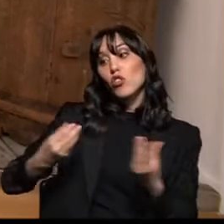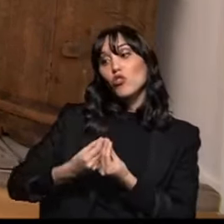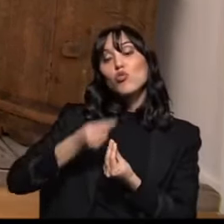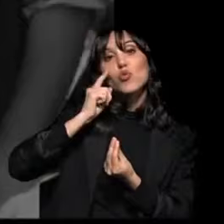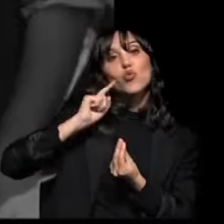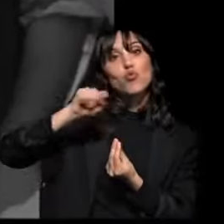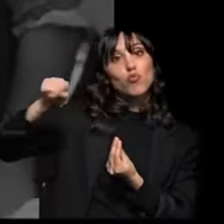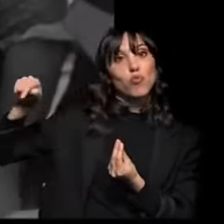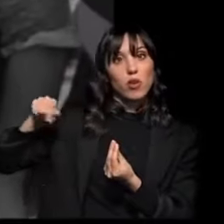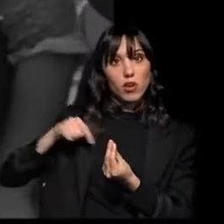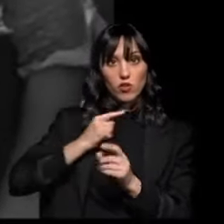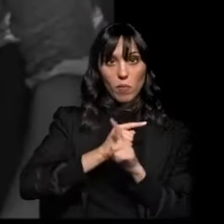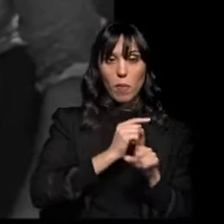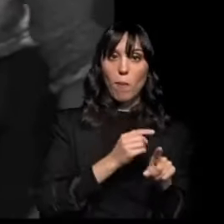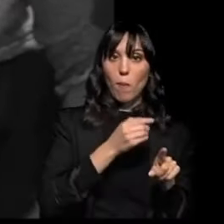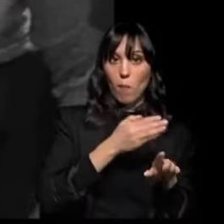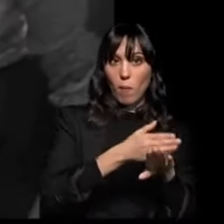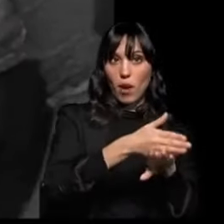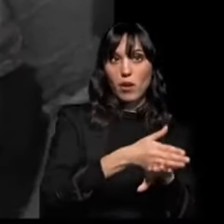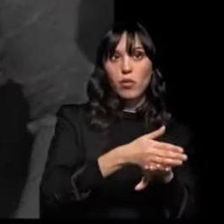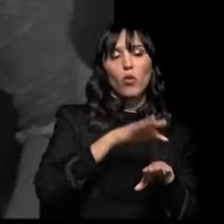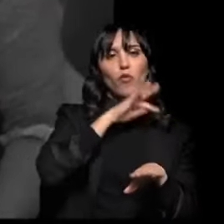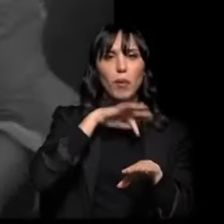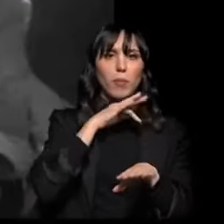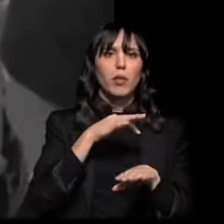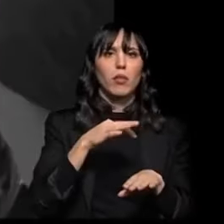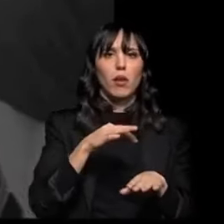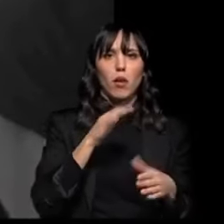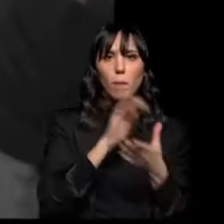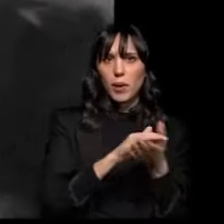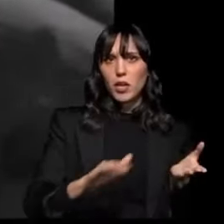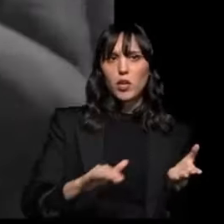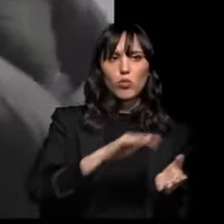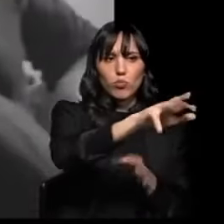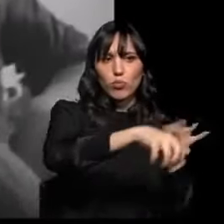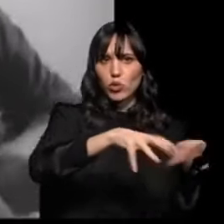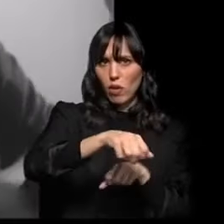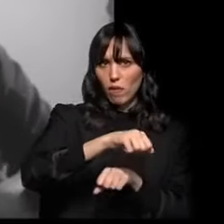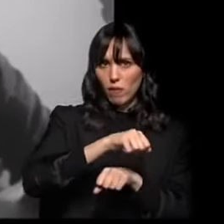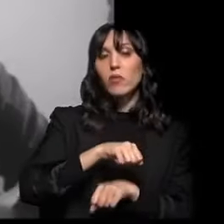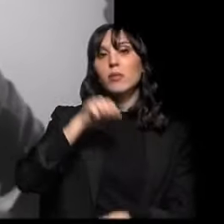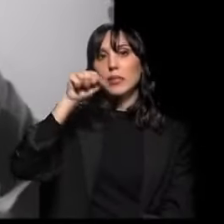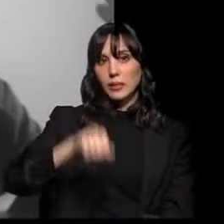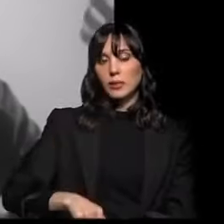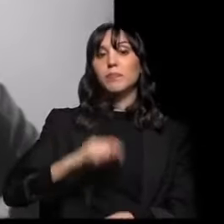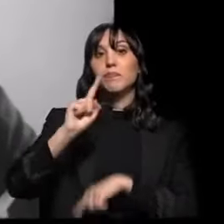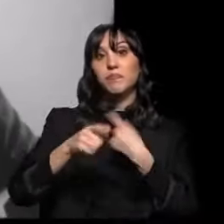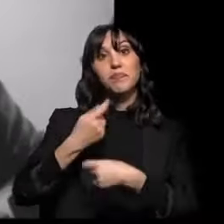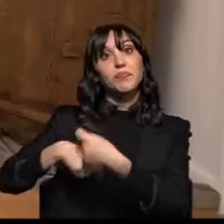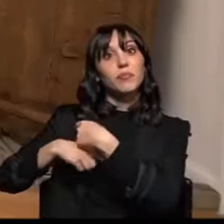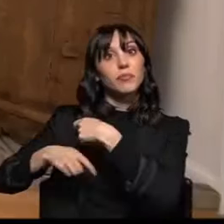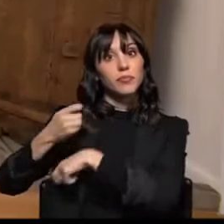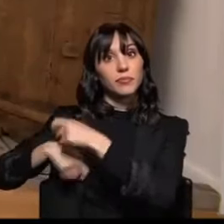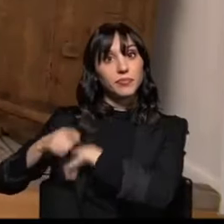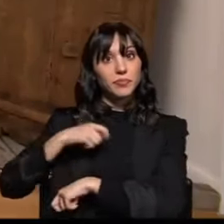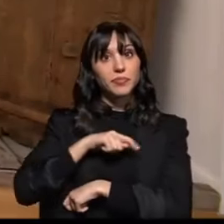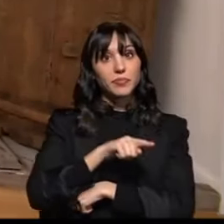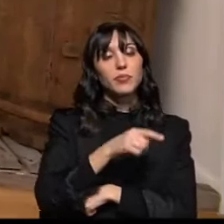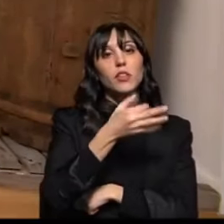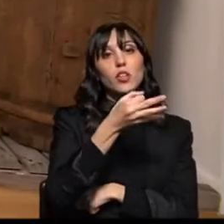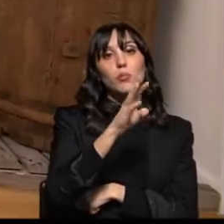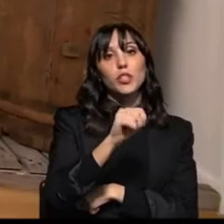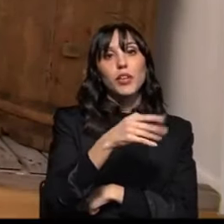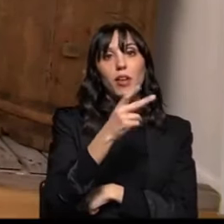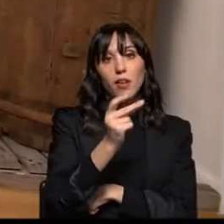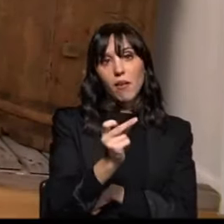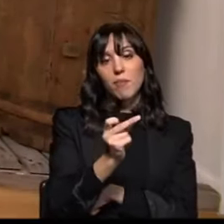barco. Portanto, era o peixe que a família, o marido, sim, pescava, não é? Sim. Okay. E vendíamos. Isso chama-se uma pescadeira, que é a mulher de um